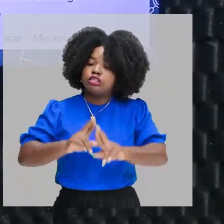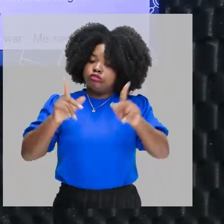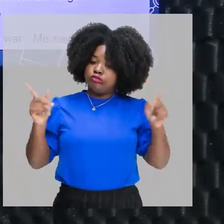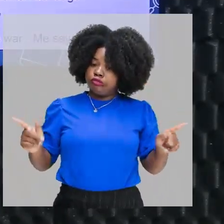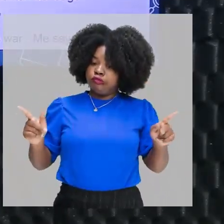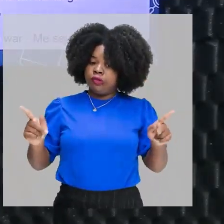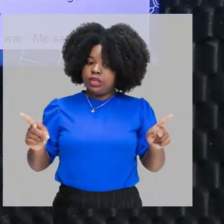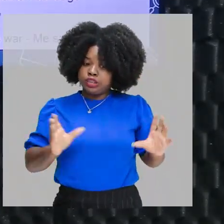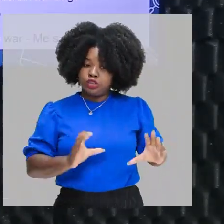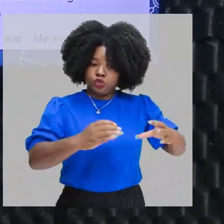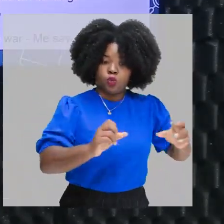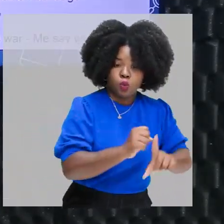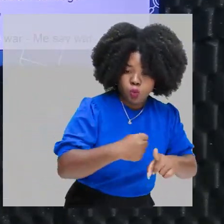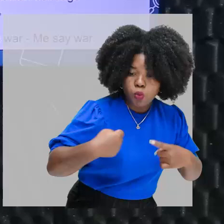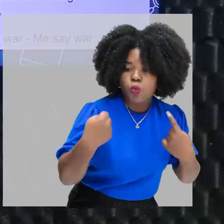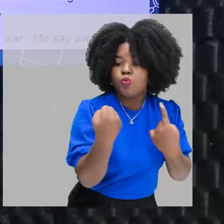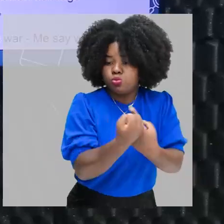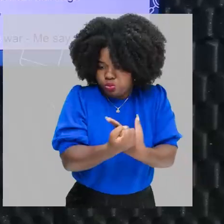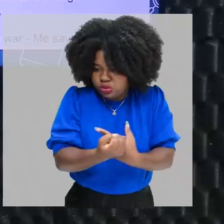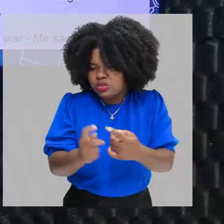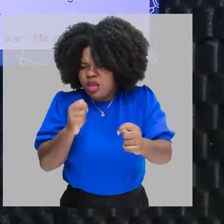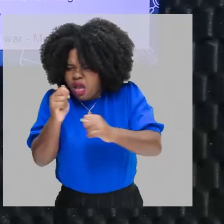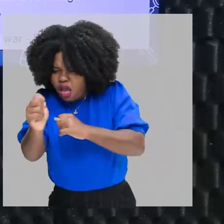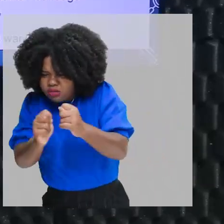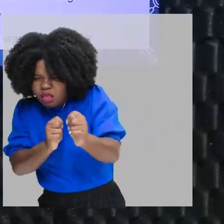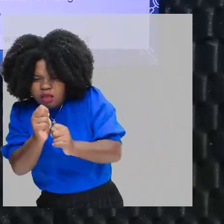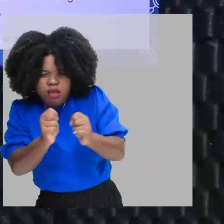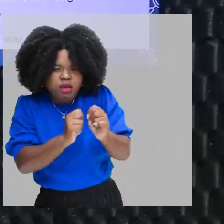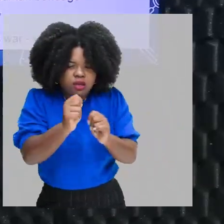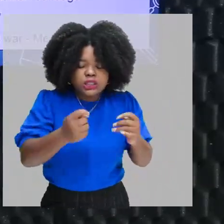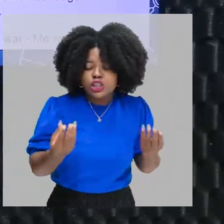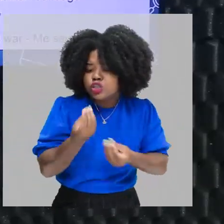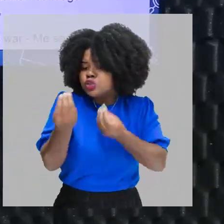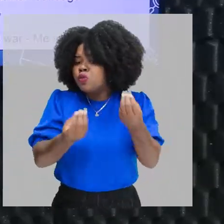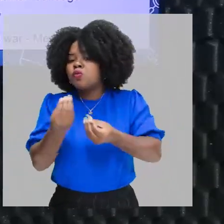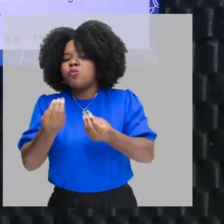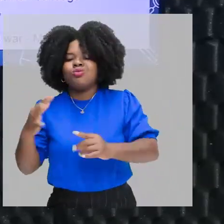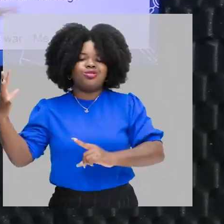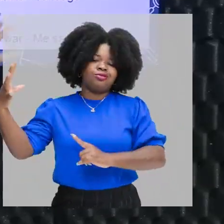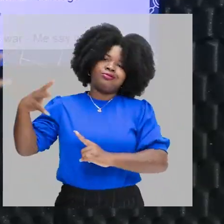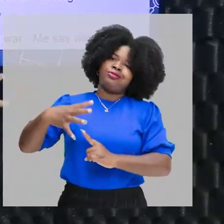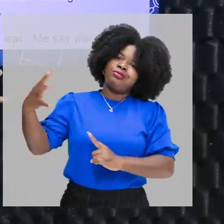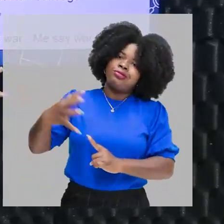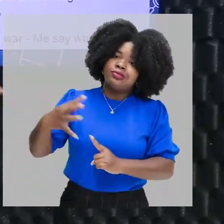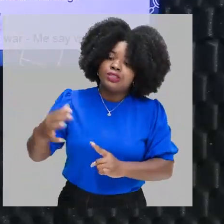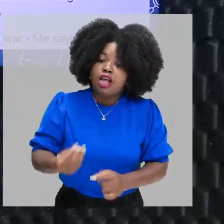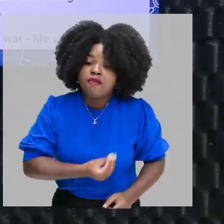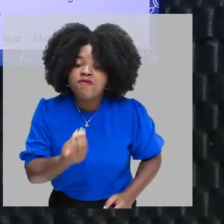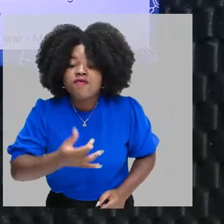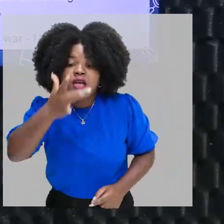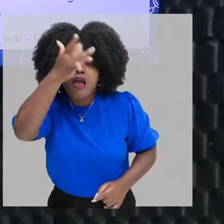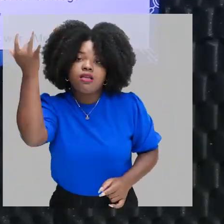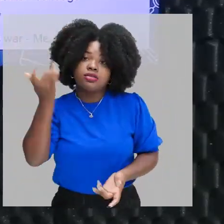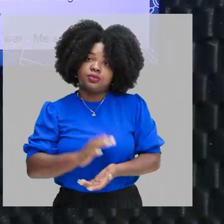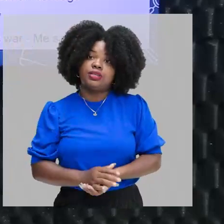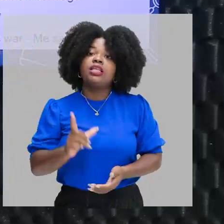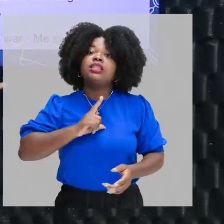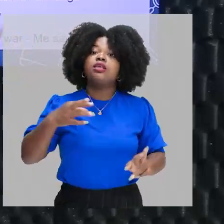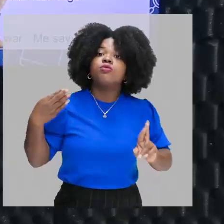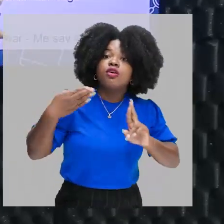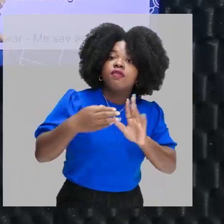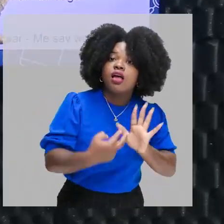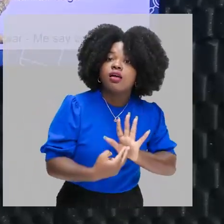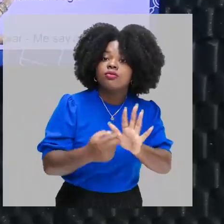entre classes sociais, classes econômicas e como isso impacta a vida das pessoas. Aqui eu tenho